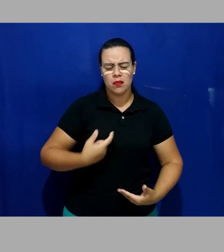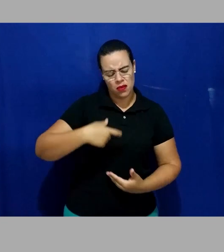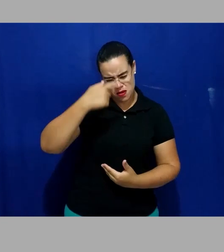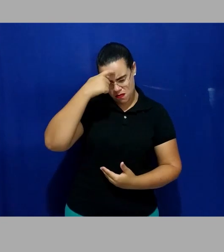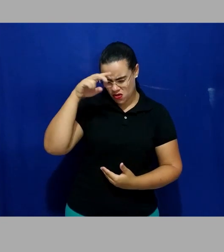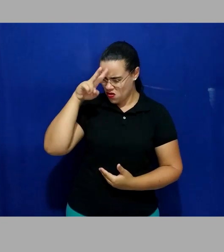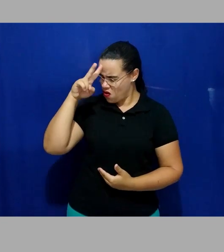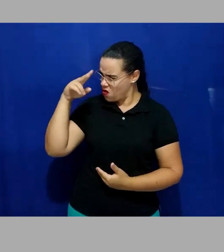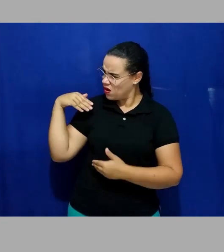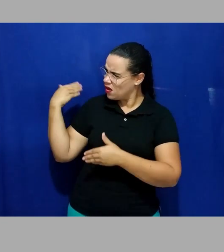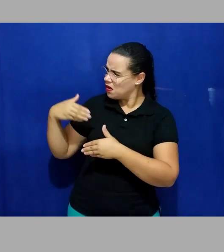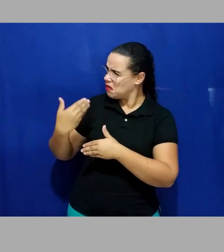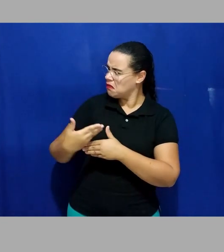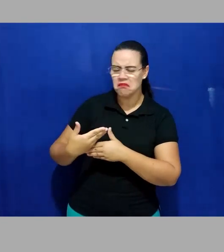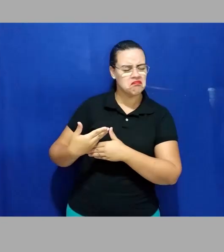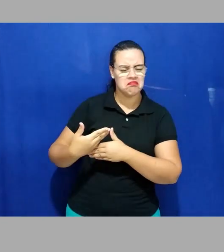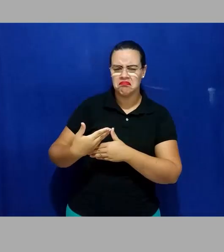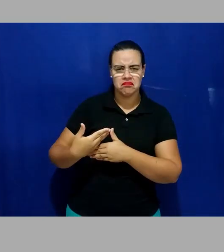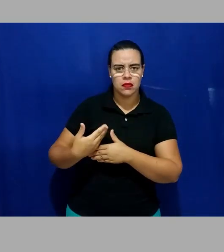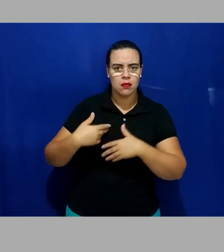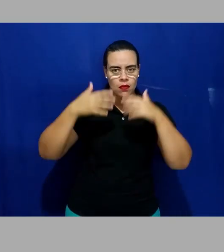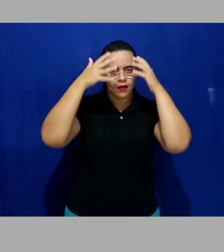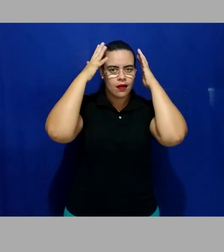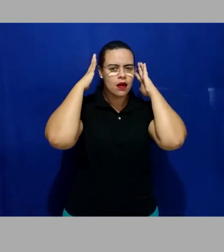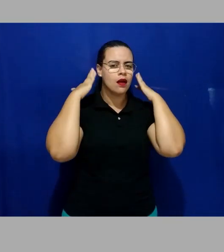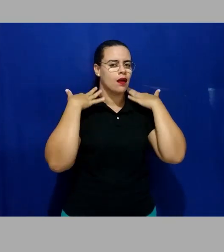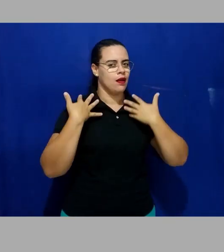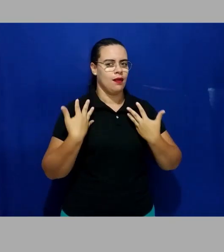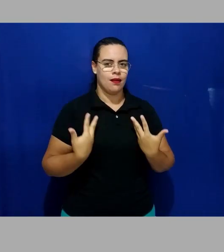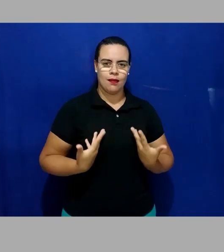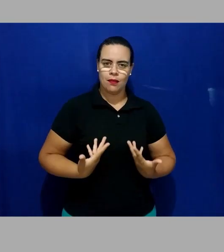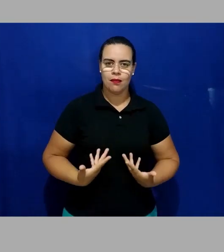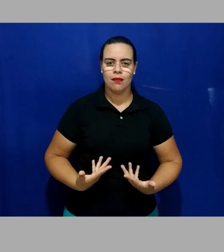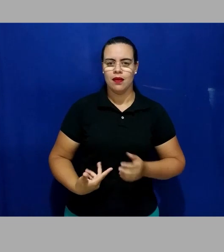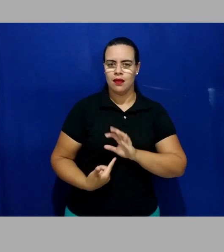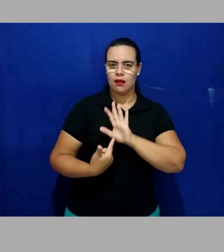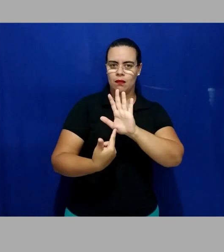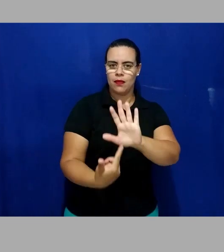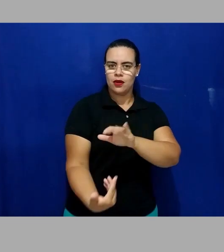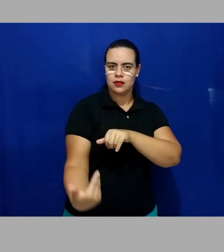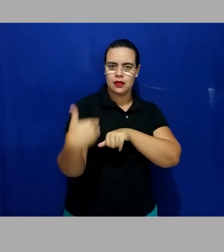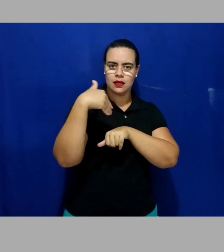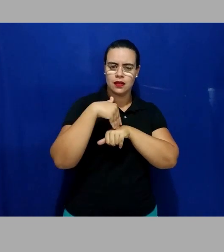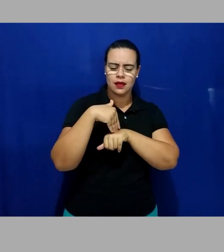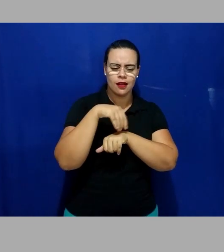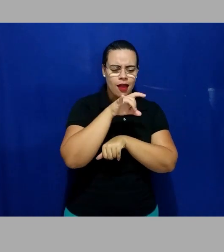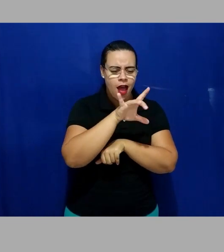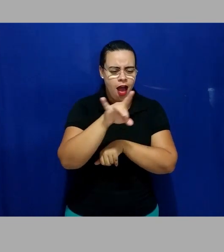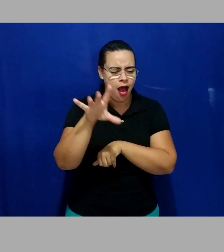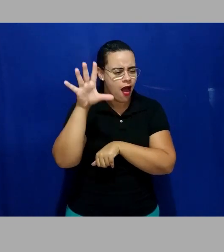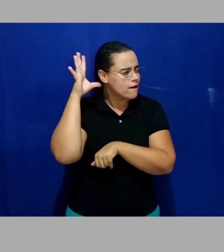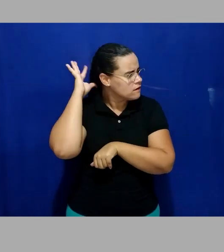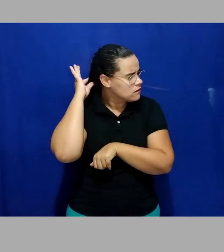suas verdades. Meu corpo sem memória não aprende a ser forma. Meus cabelos relatos